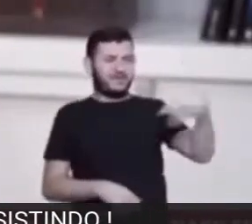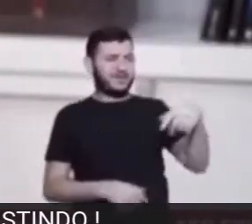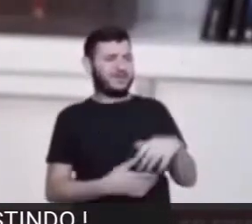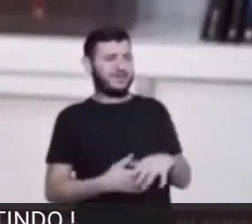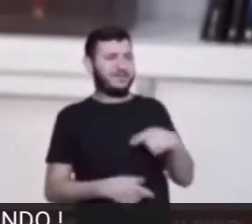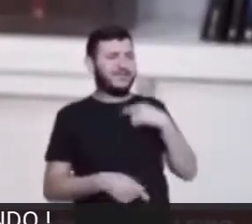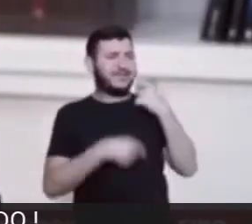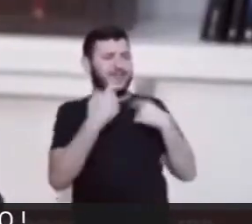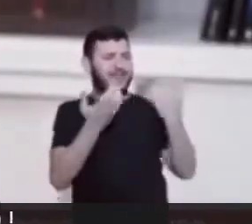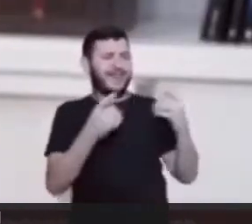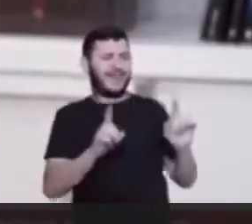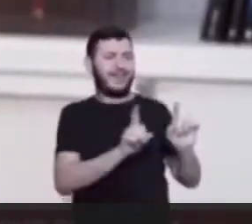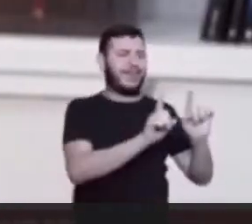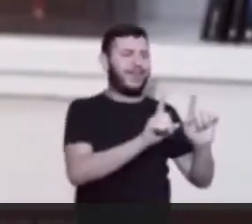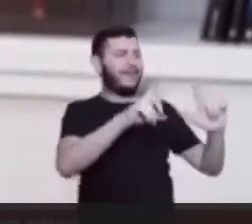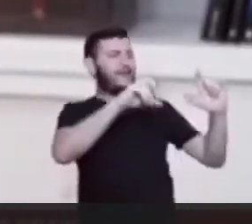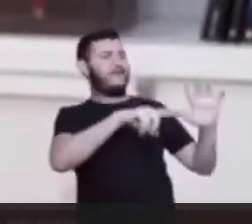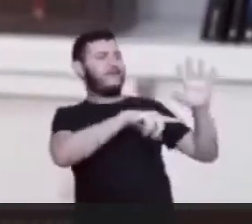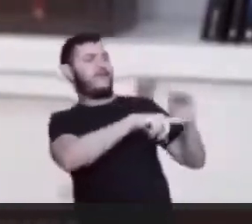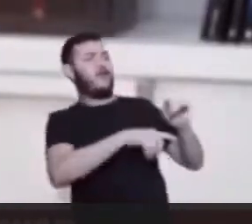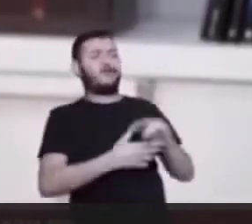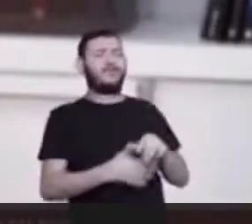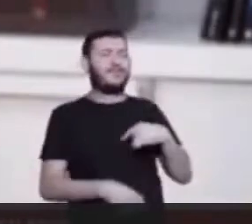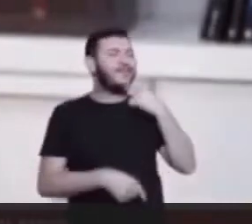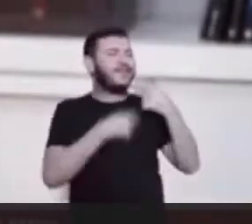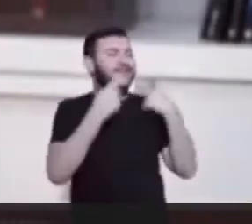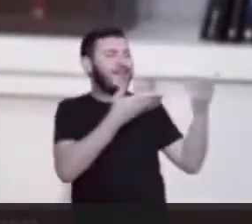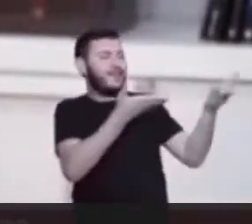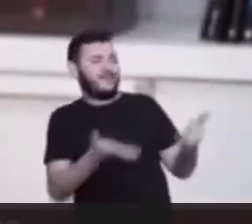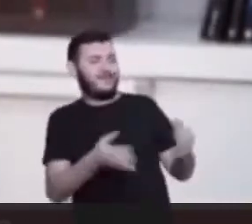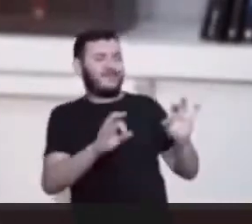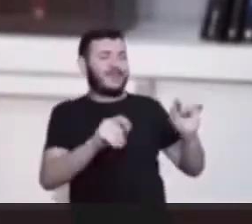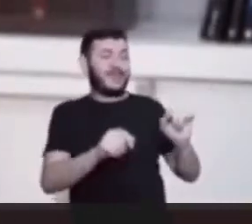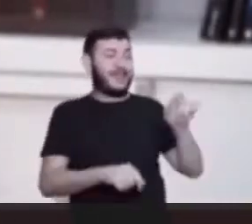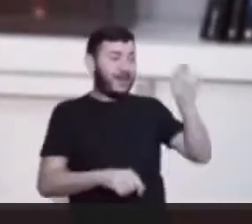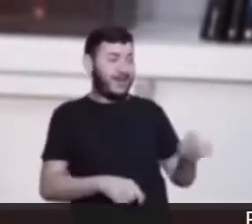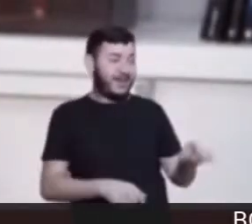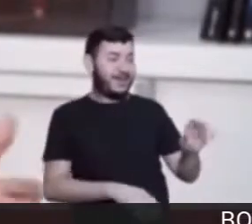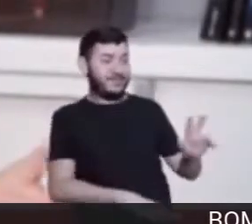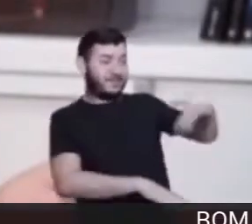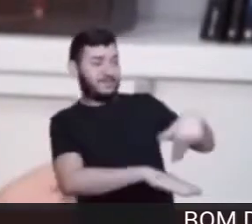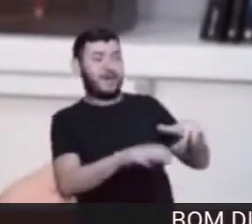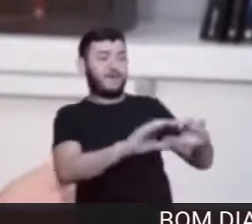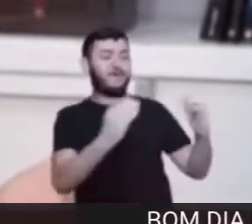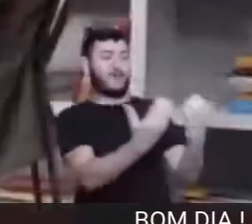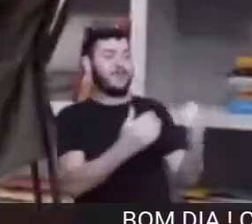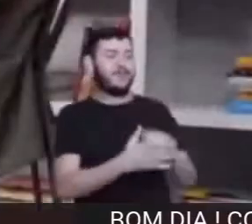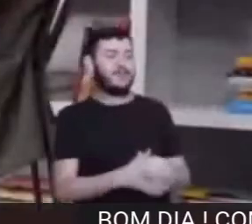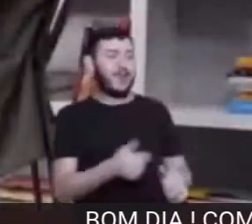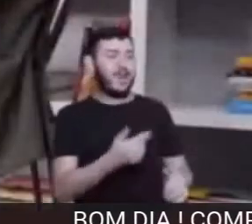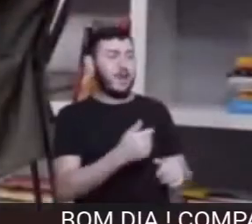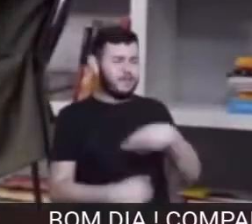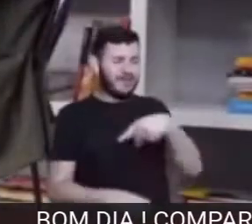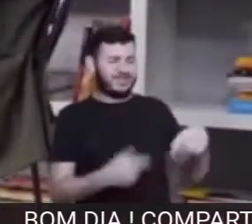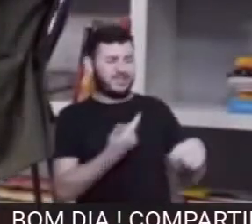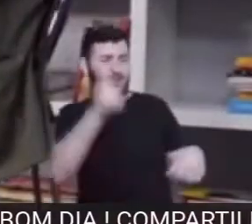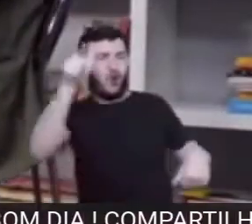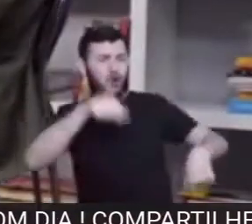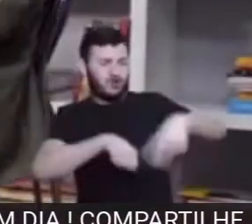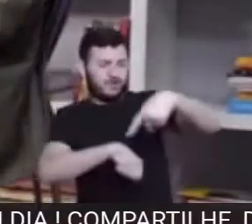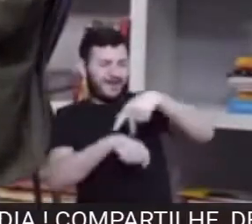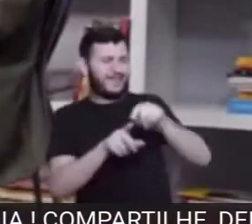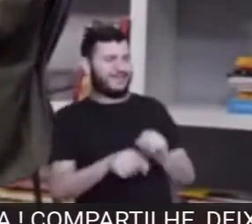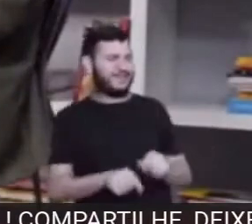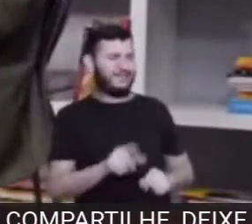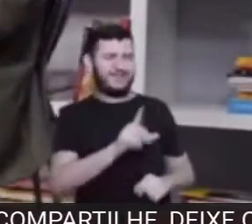vai participar de uma conferência, os outros presidentes levantam. Ninguém quer vir aqui, sabe? Presidente, eu queria que a gente, eu